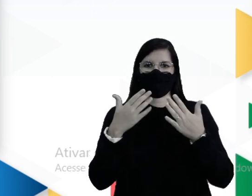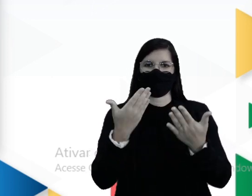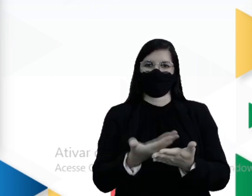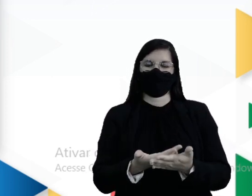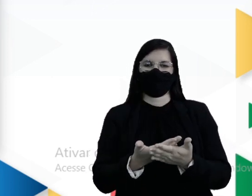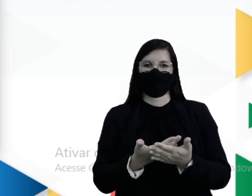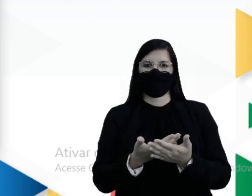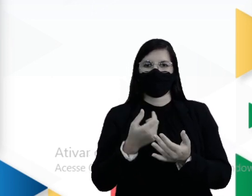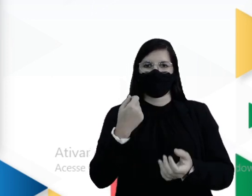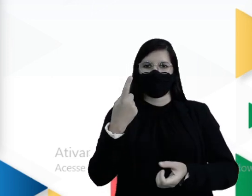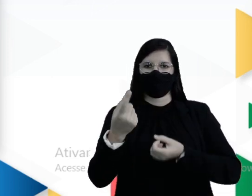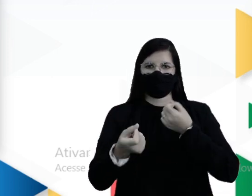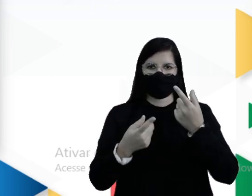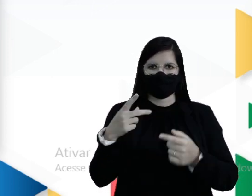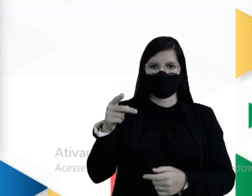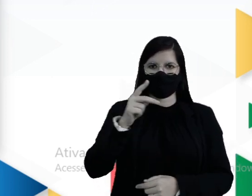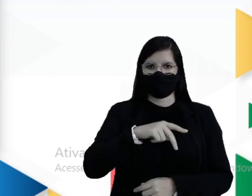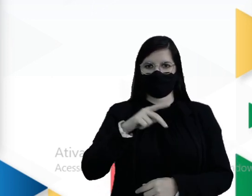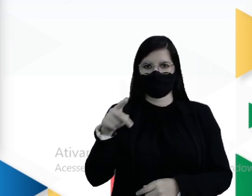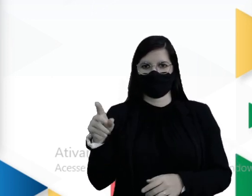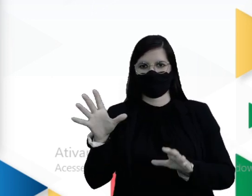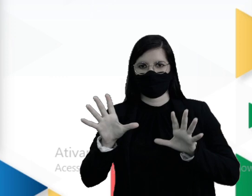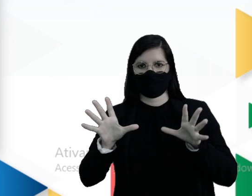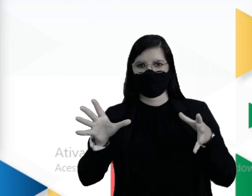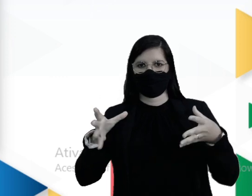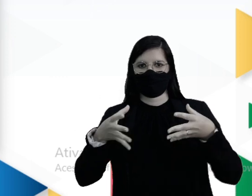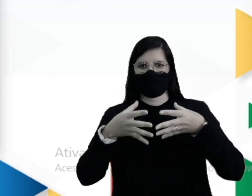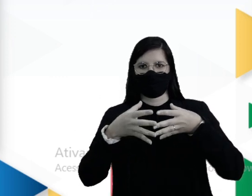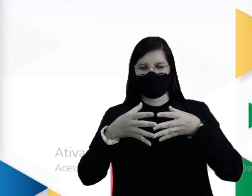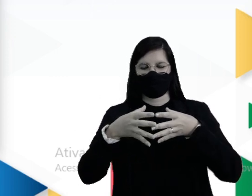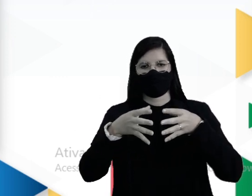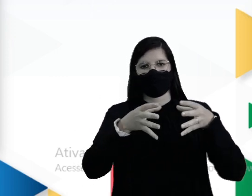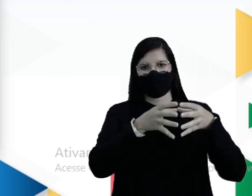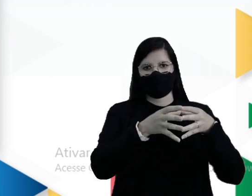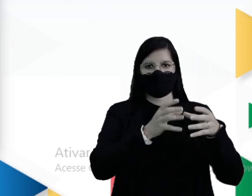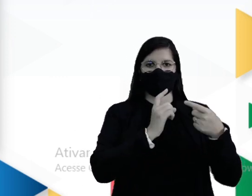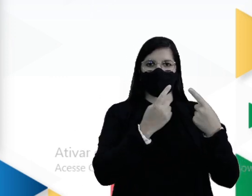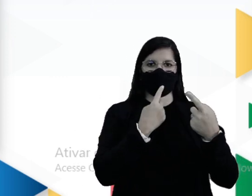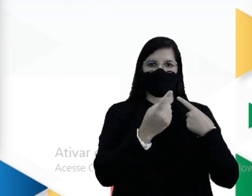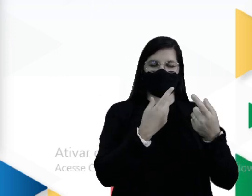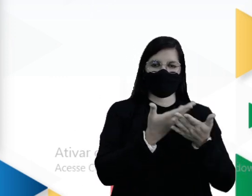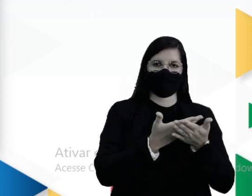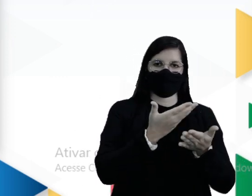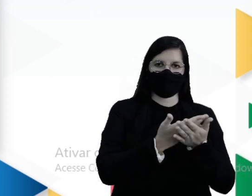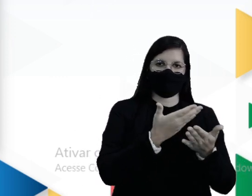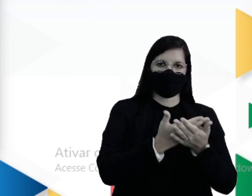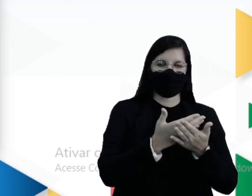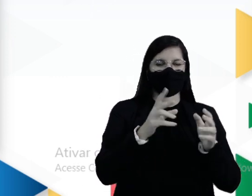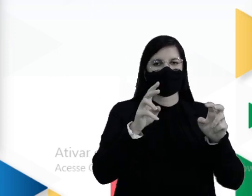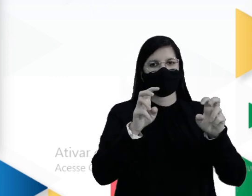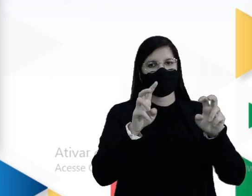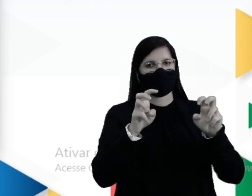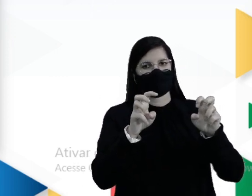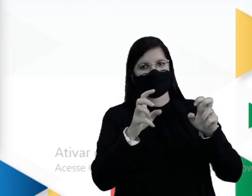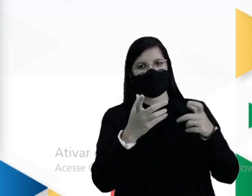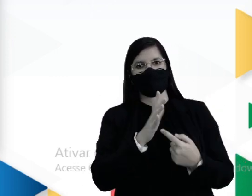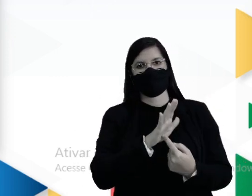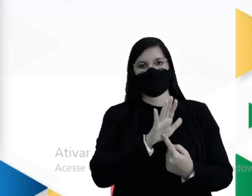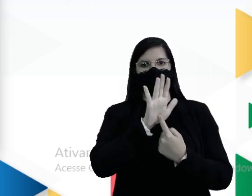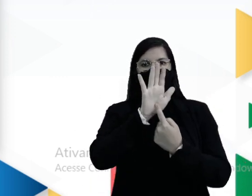escolar. Muitas vezes o professor reúne a turma em grupo e pede que estude um determinado assunto